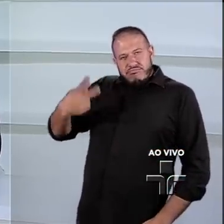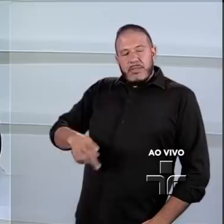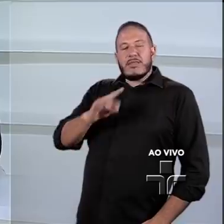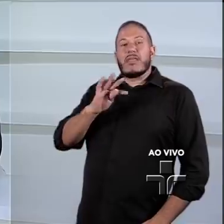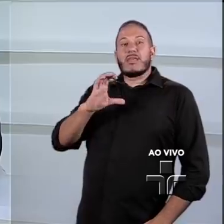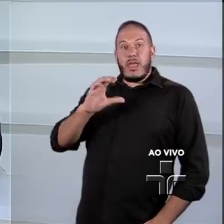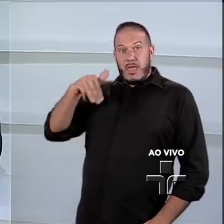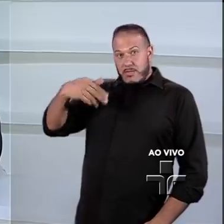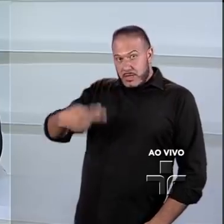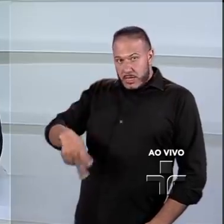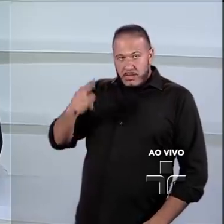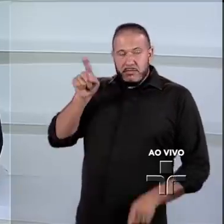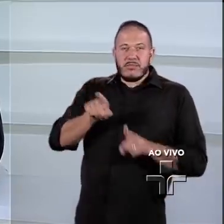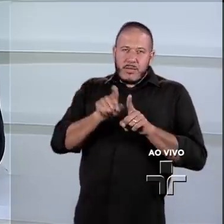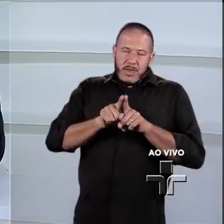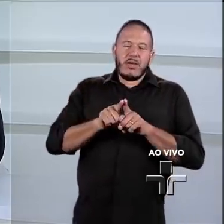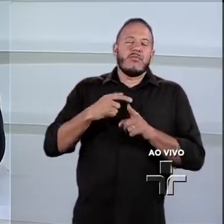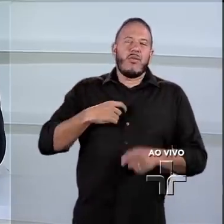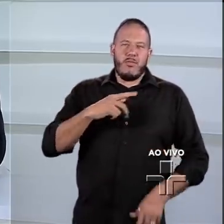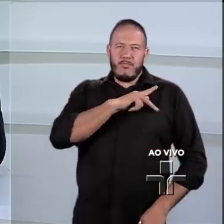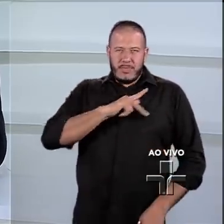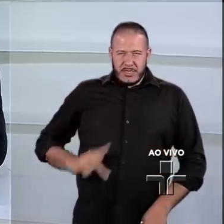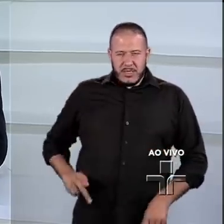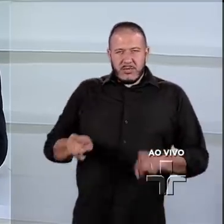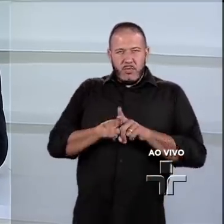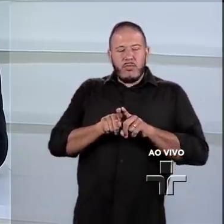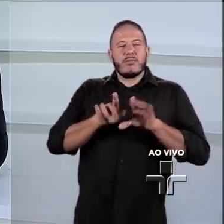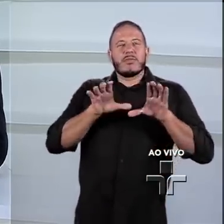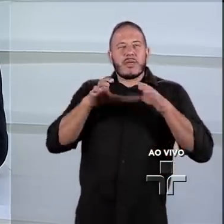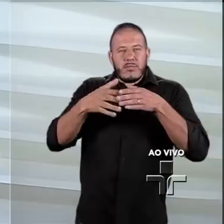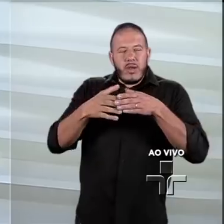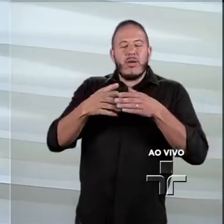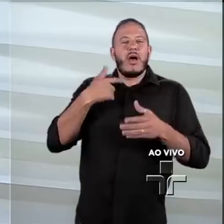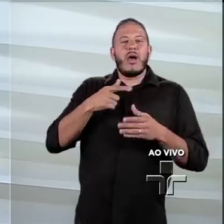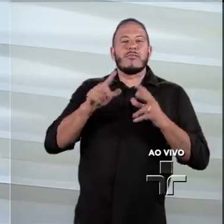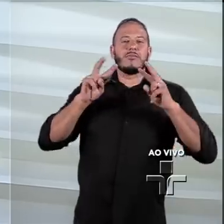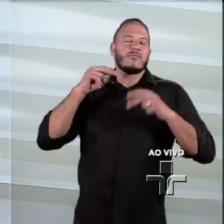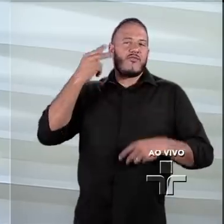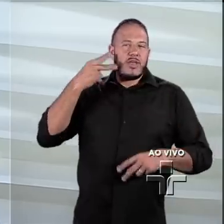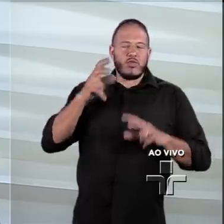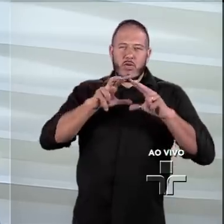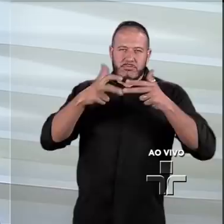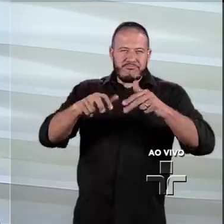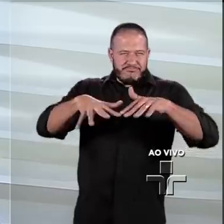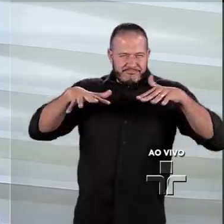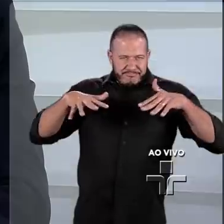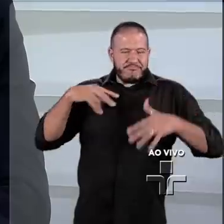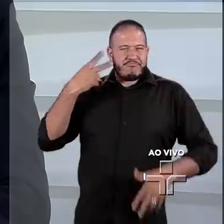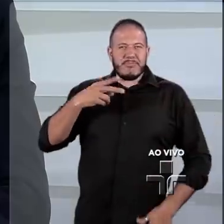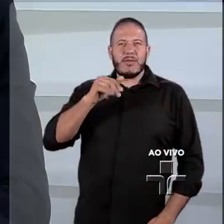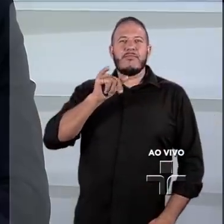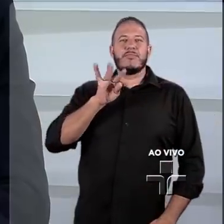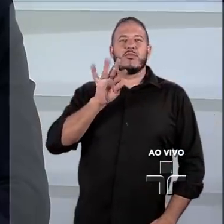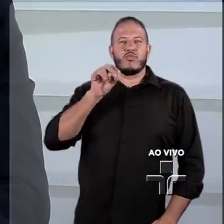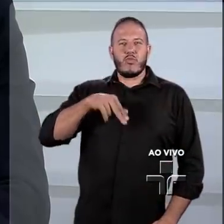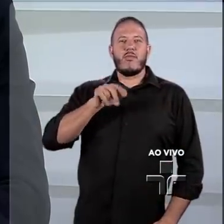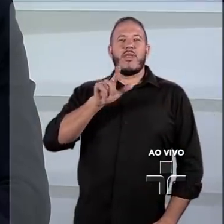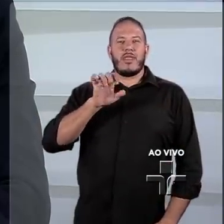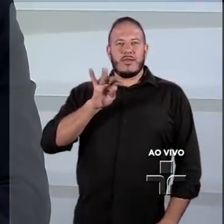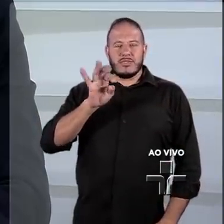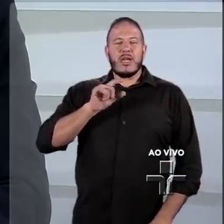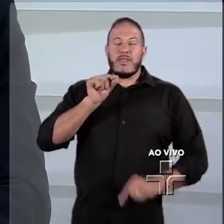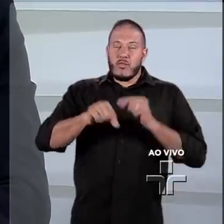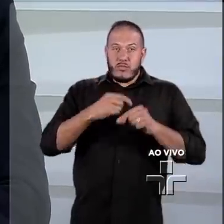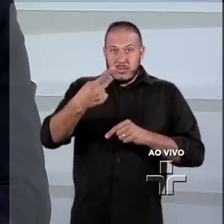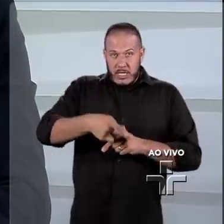Também o presidente da Câmara dos Vereadores, então, vereador Milton Leite. E o Tribunal de Contas de São Paulo é uma exceção